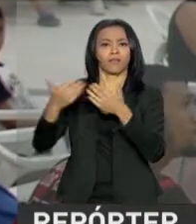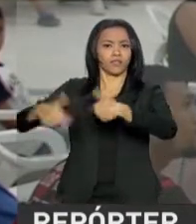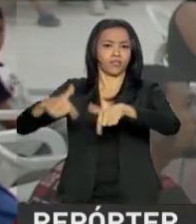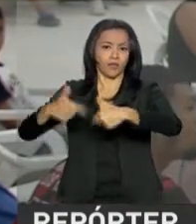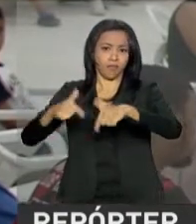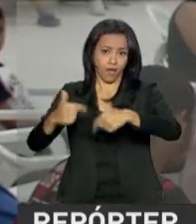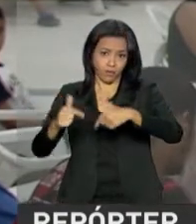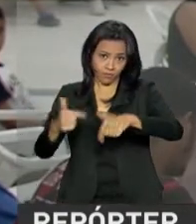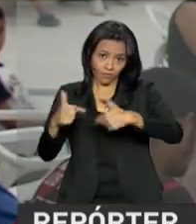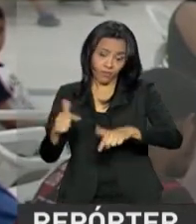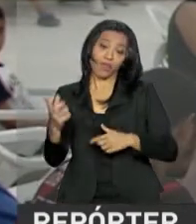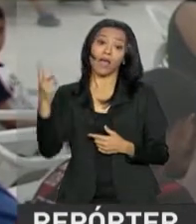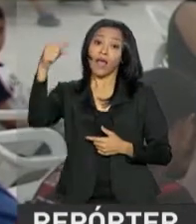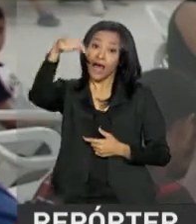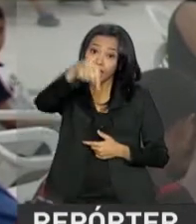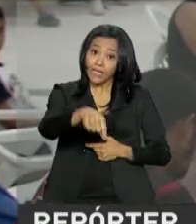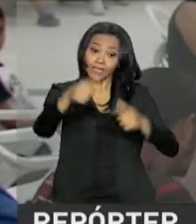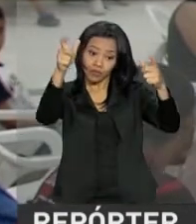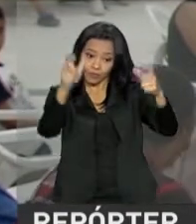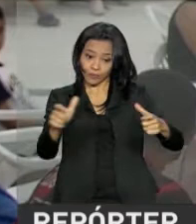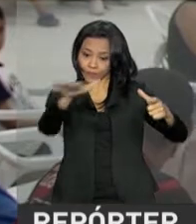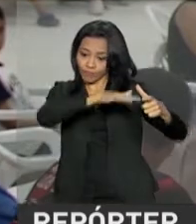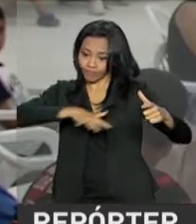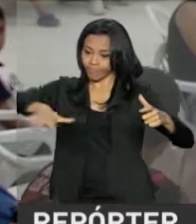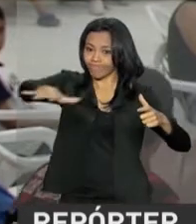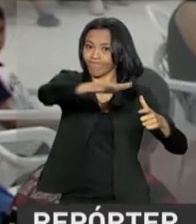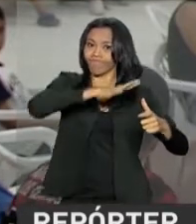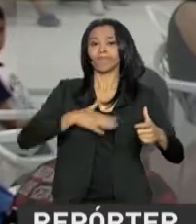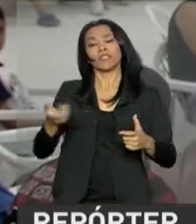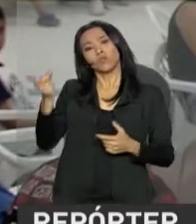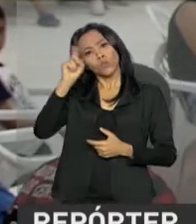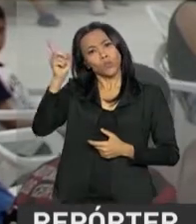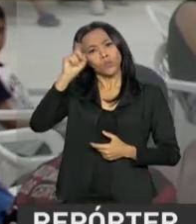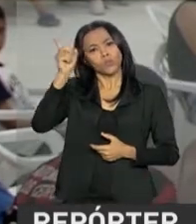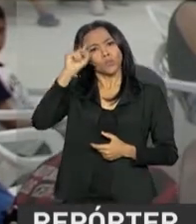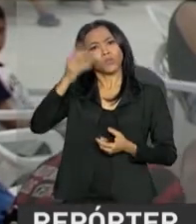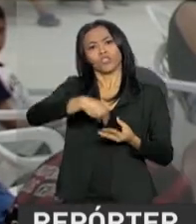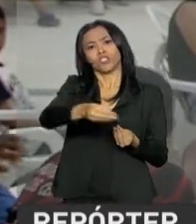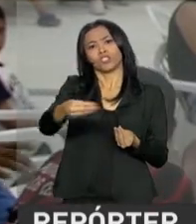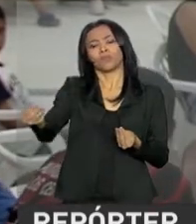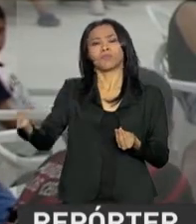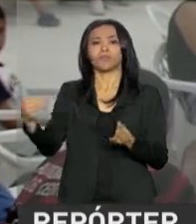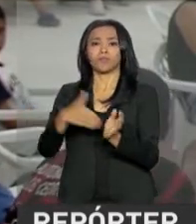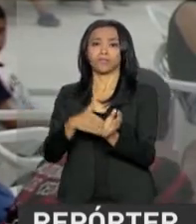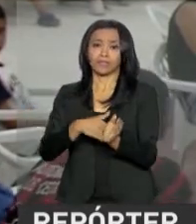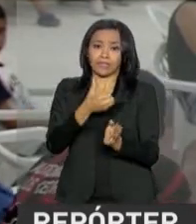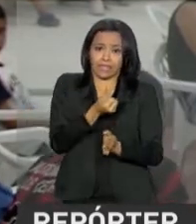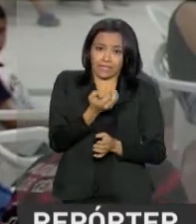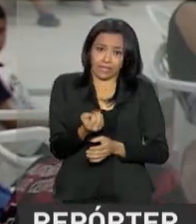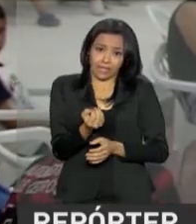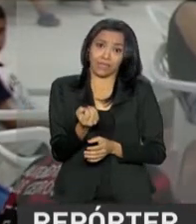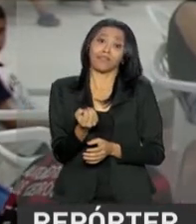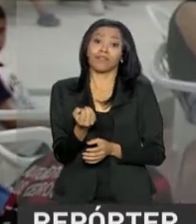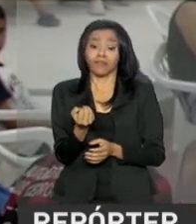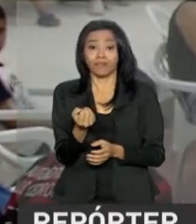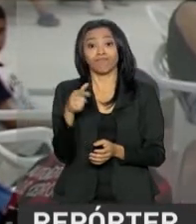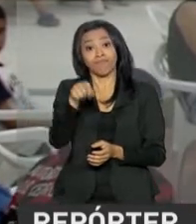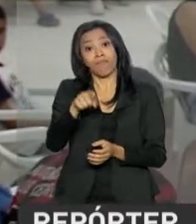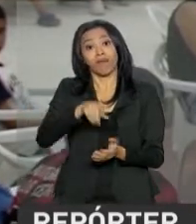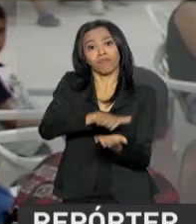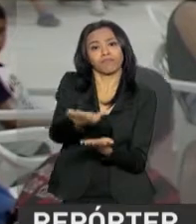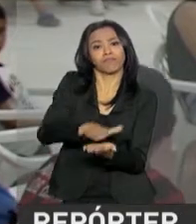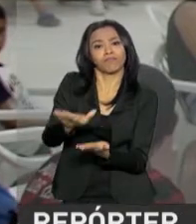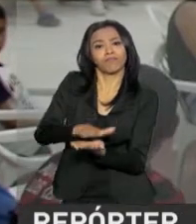referência para refugiados e migrantes diariamente são distribuídas 60 senhas para a confecção do